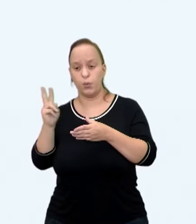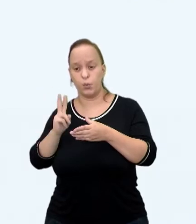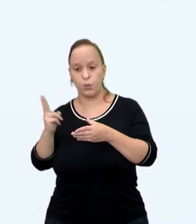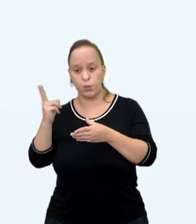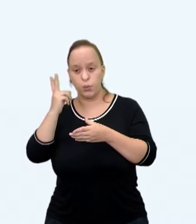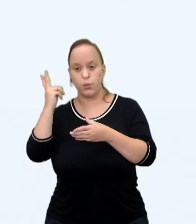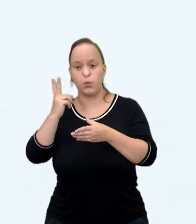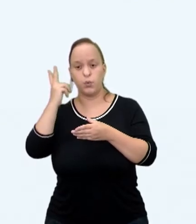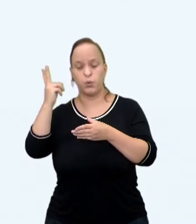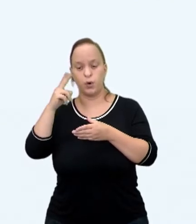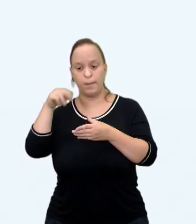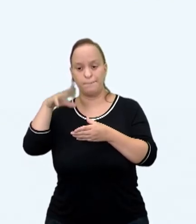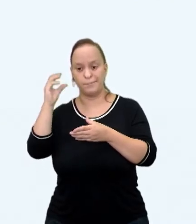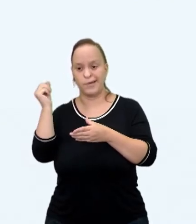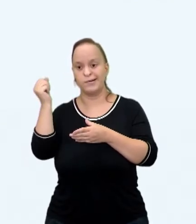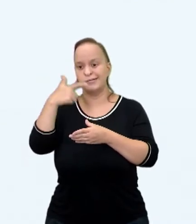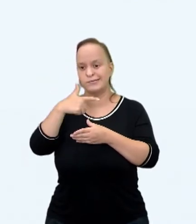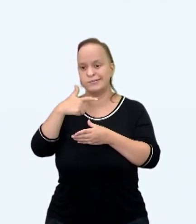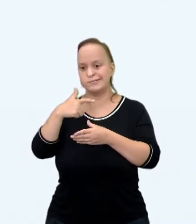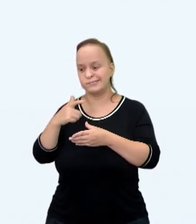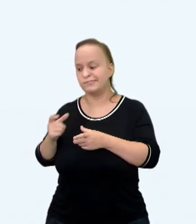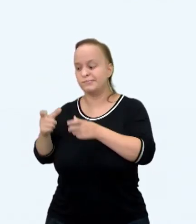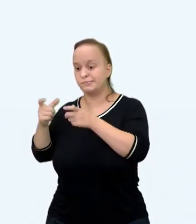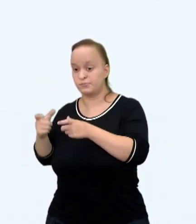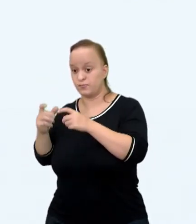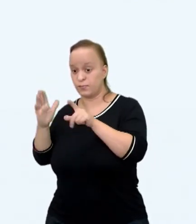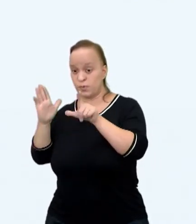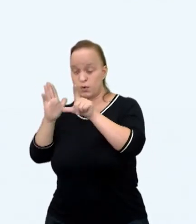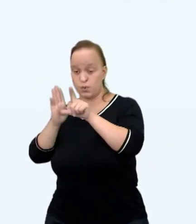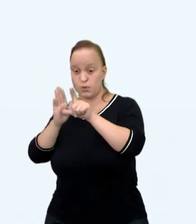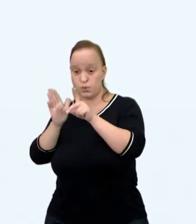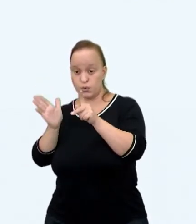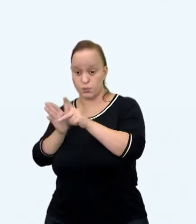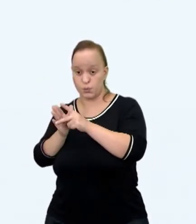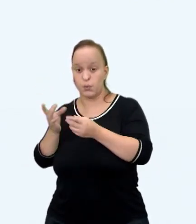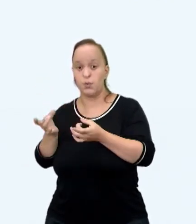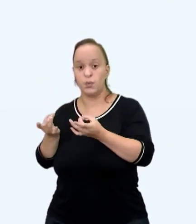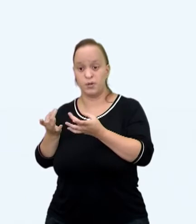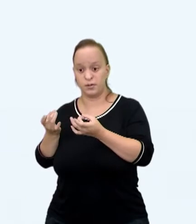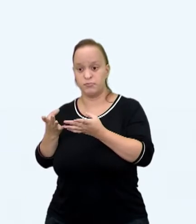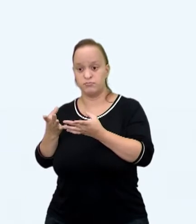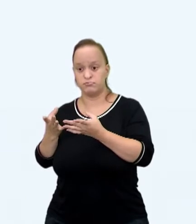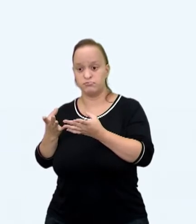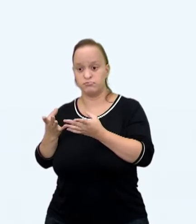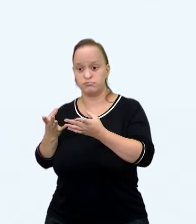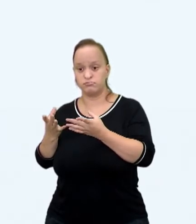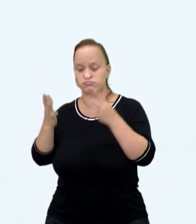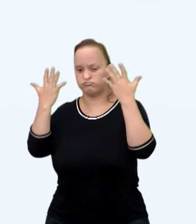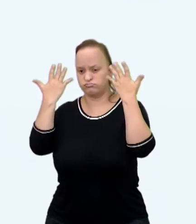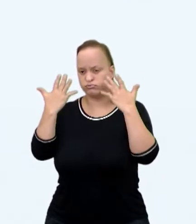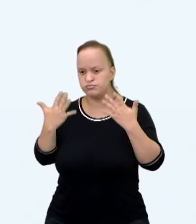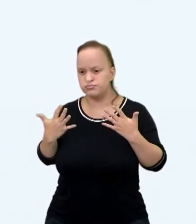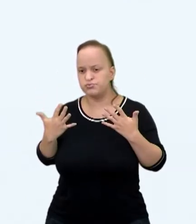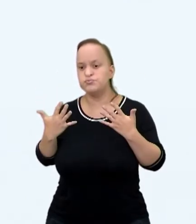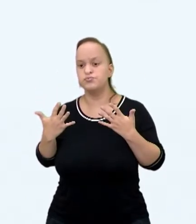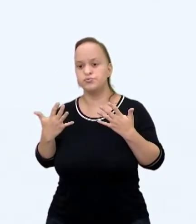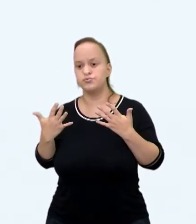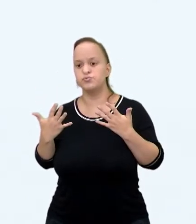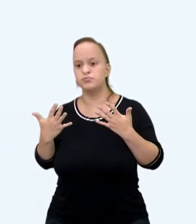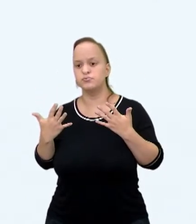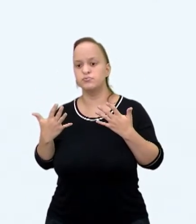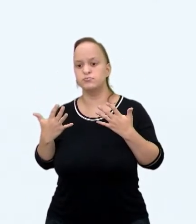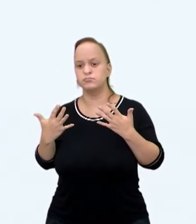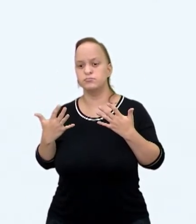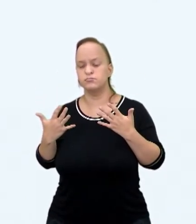tá tem o ponto de venda, qual o ponto de venda e como que vai ser a promoção, como que vai ser a divulgação desse produto.